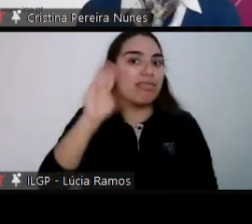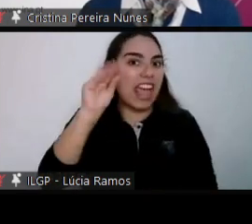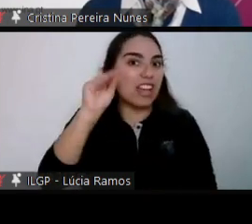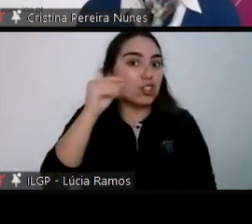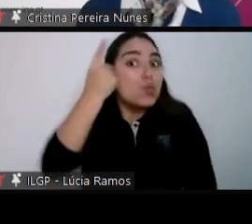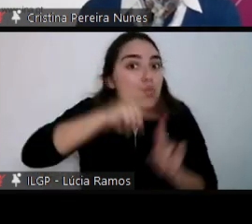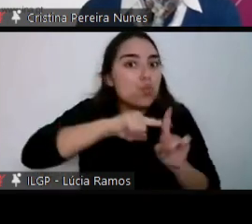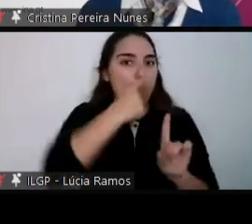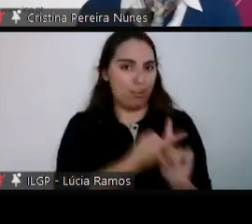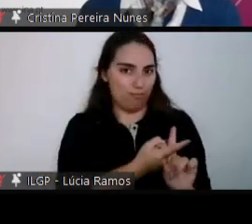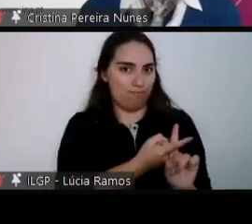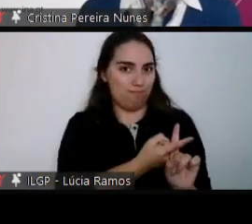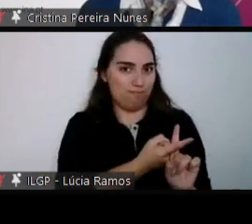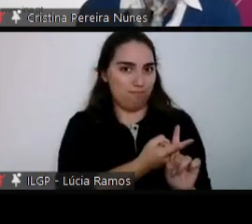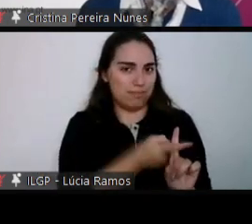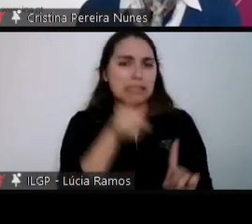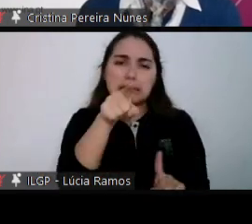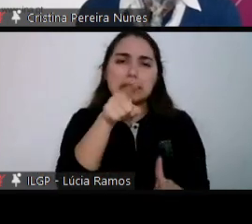em massa